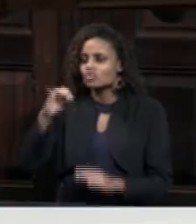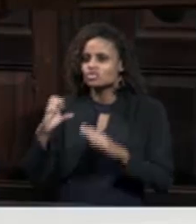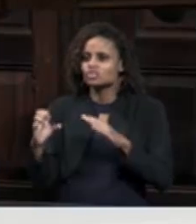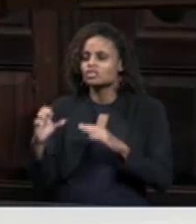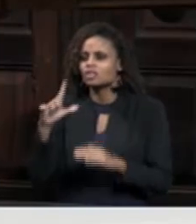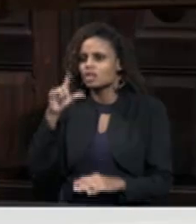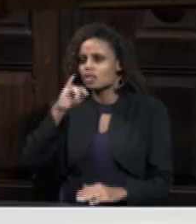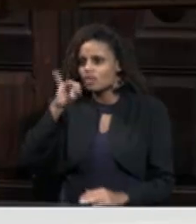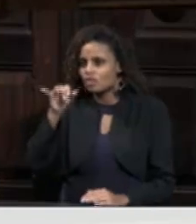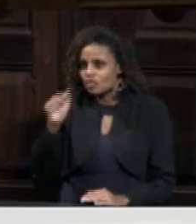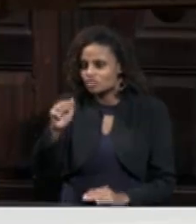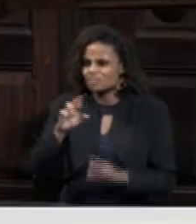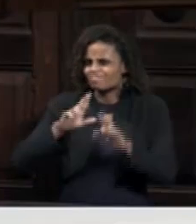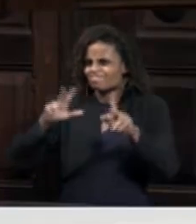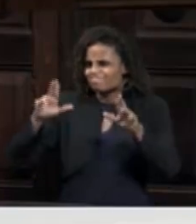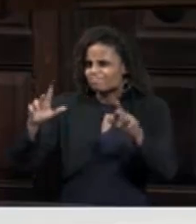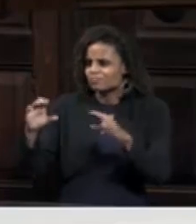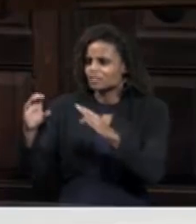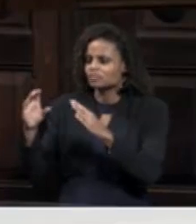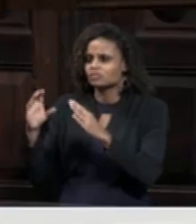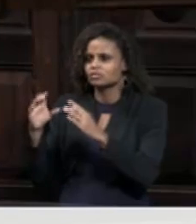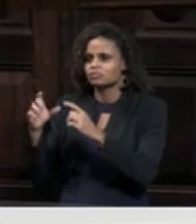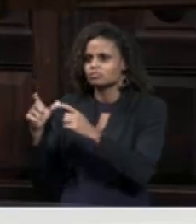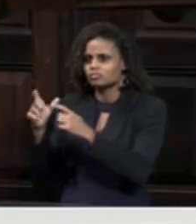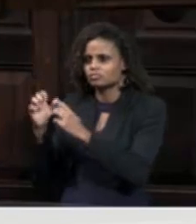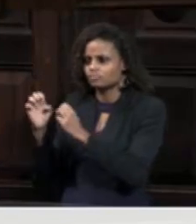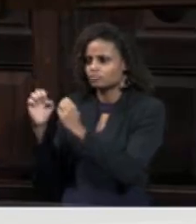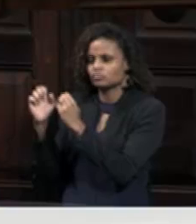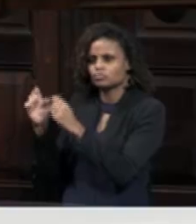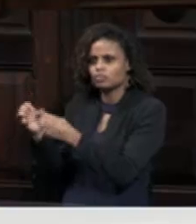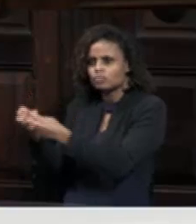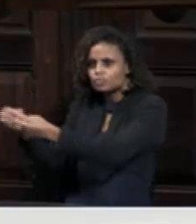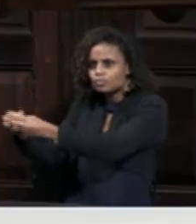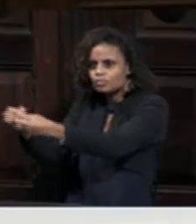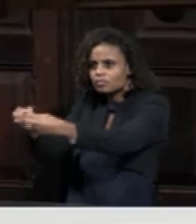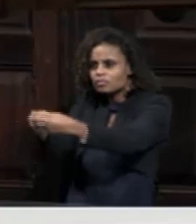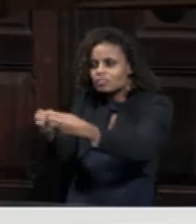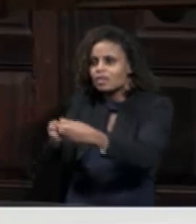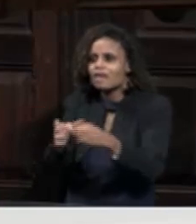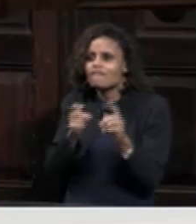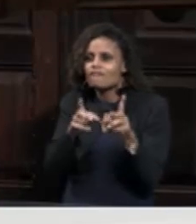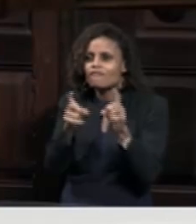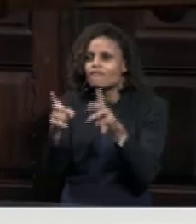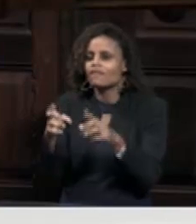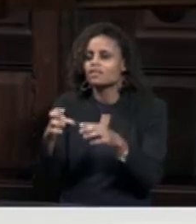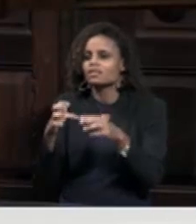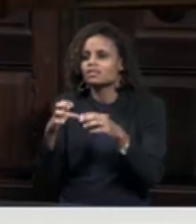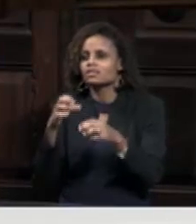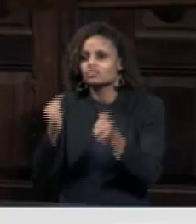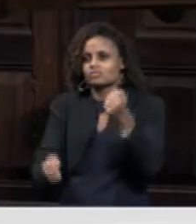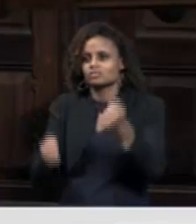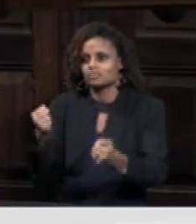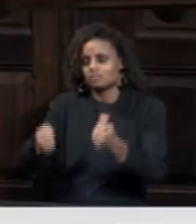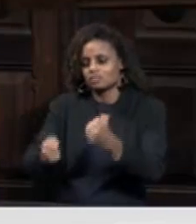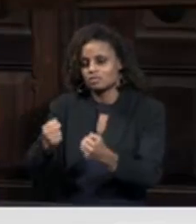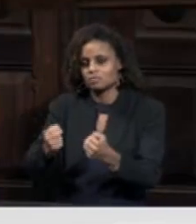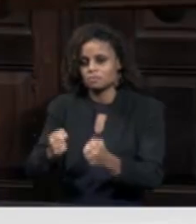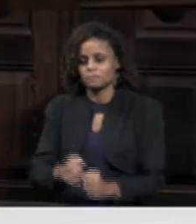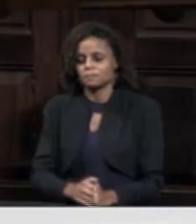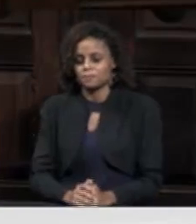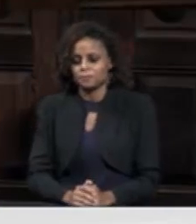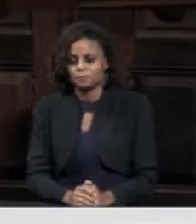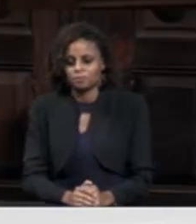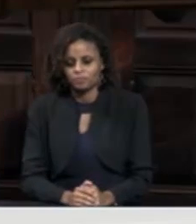dos Automóveis, e que liga os bairros de Vila Valqueire a